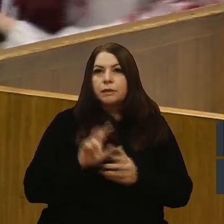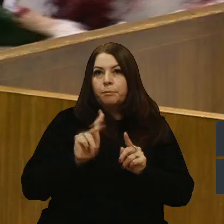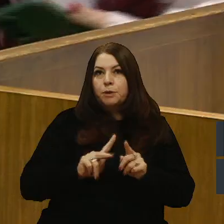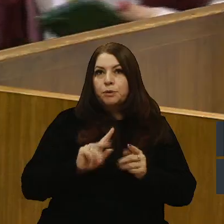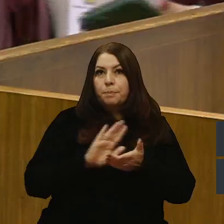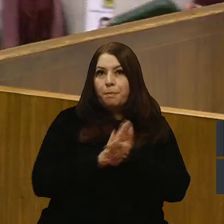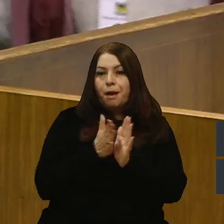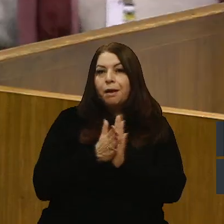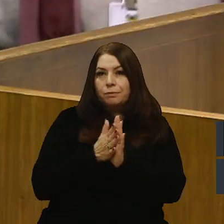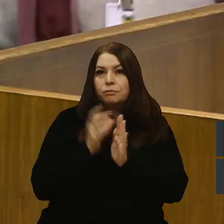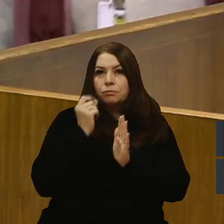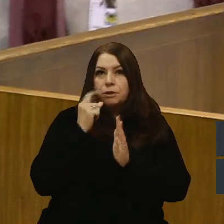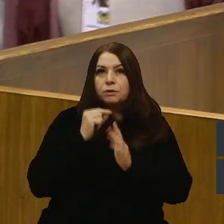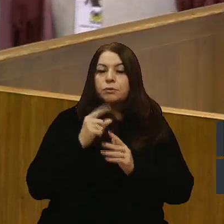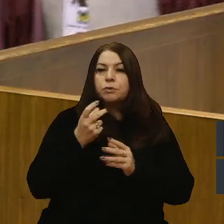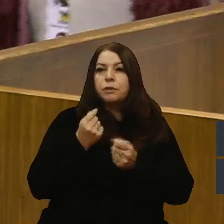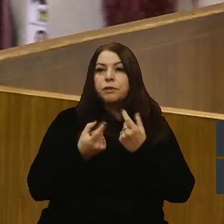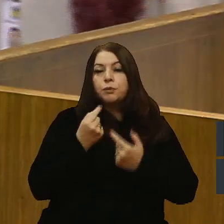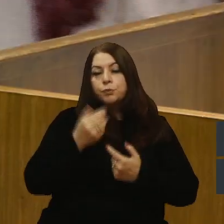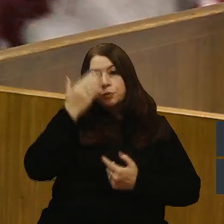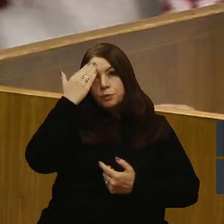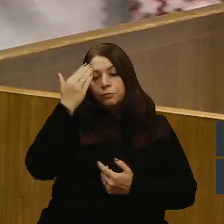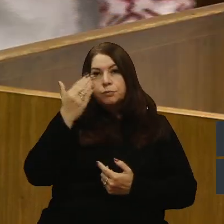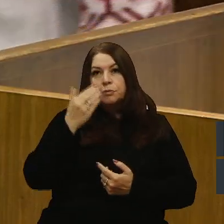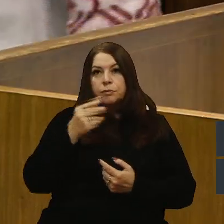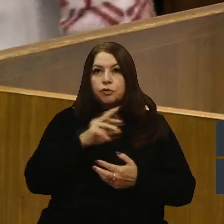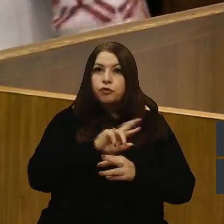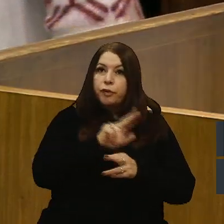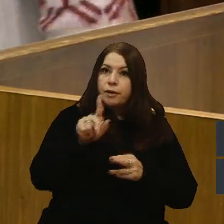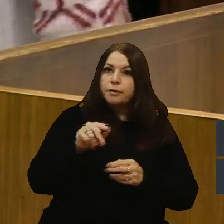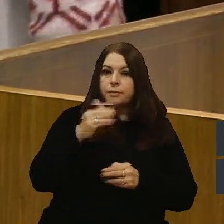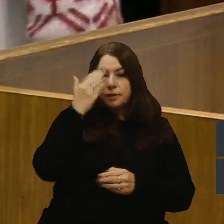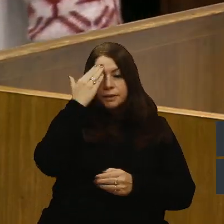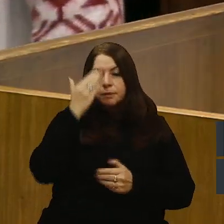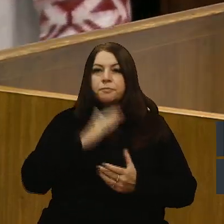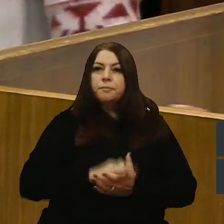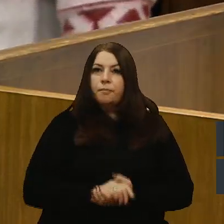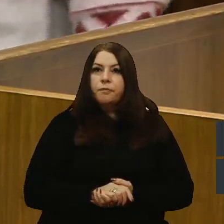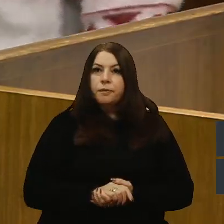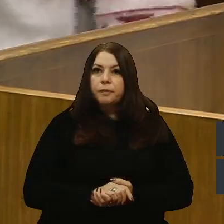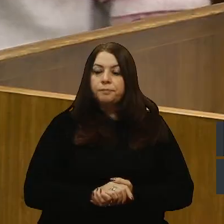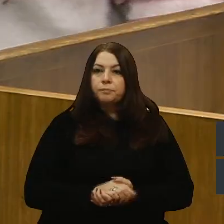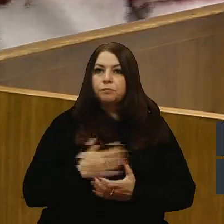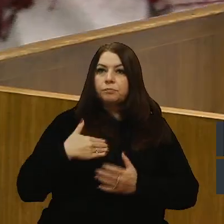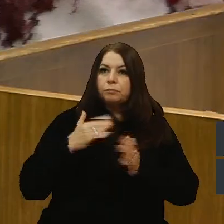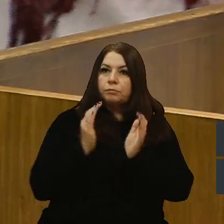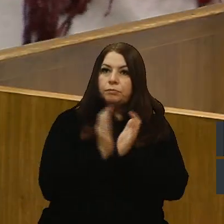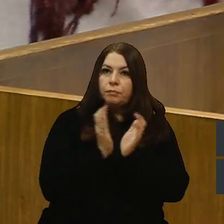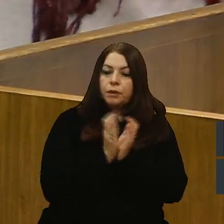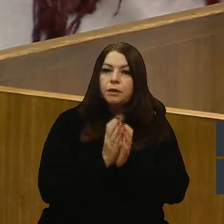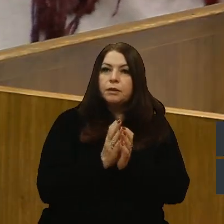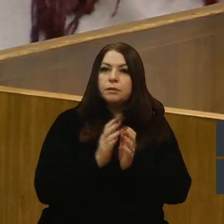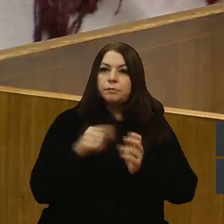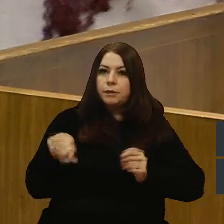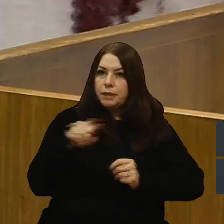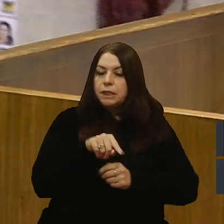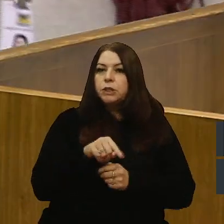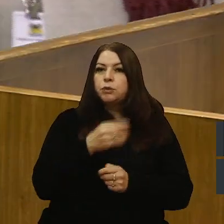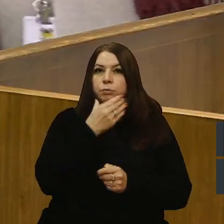queria fazer alguns agradecimentos, aliás, vários agradecimentos aos meus colegas, às minhas